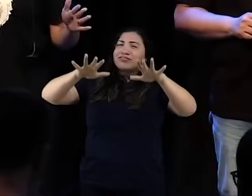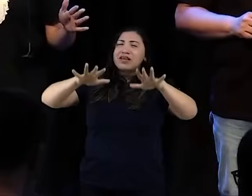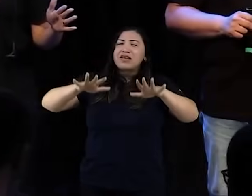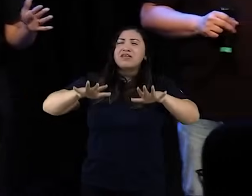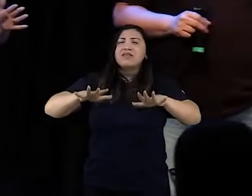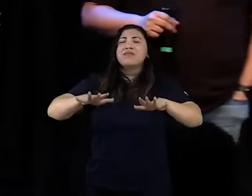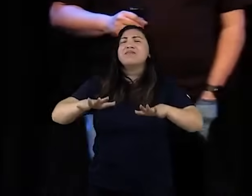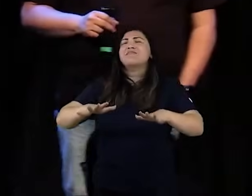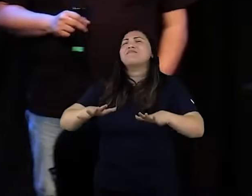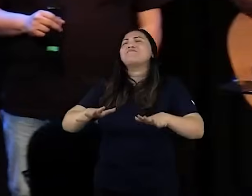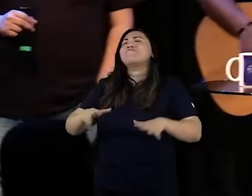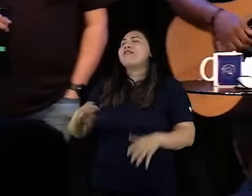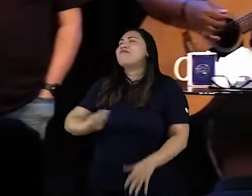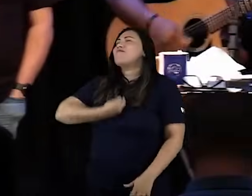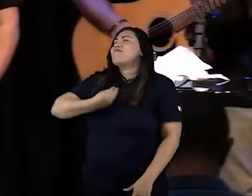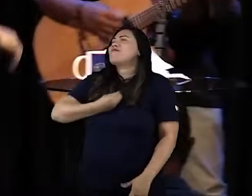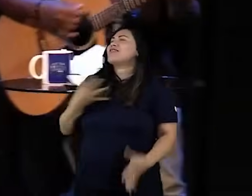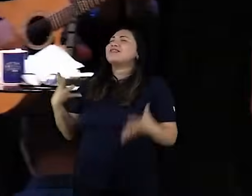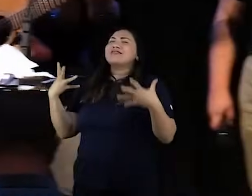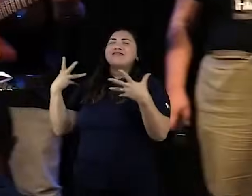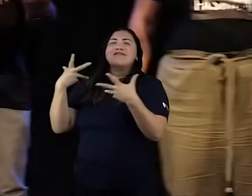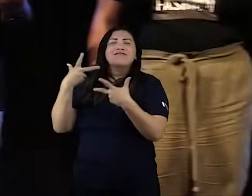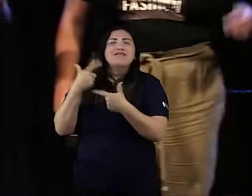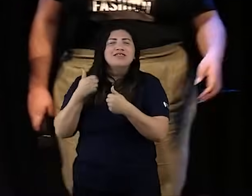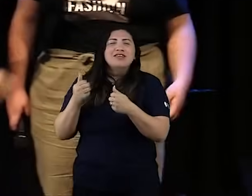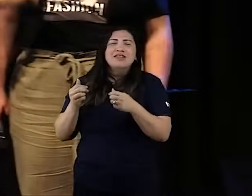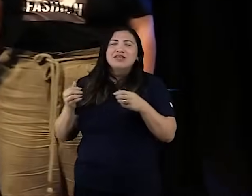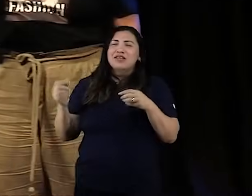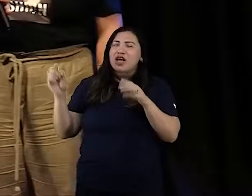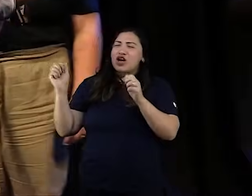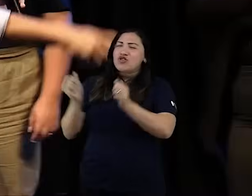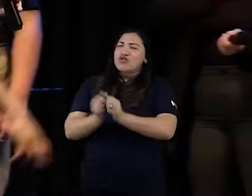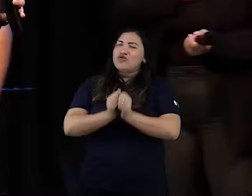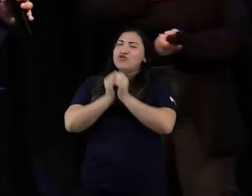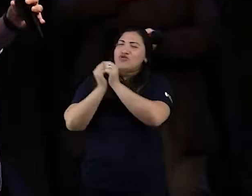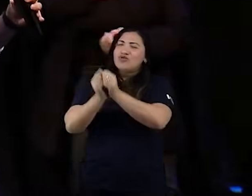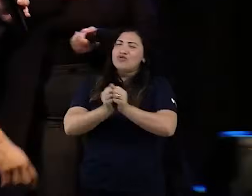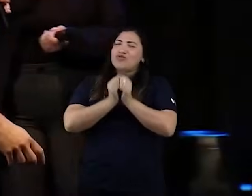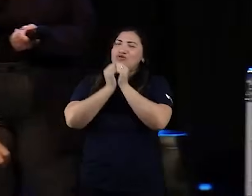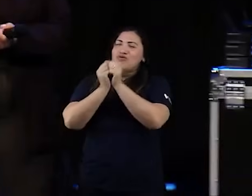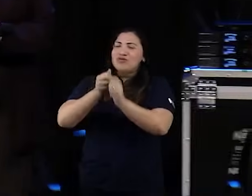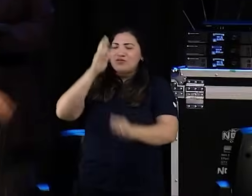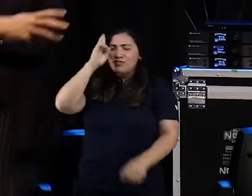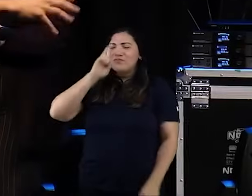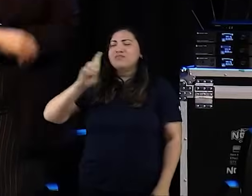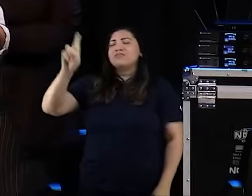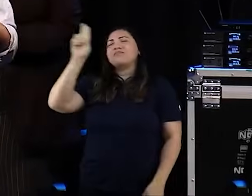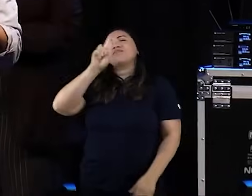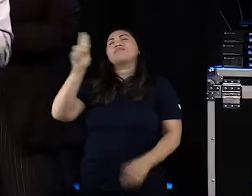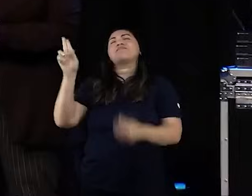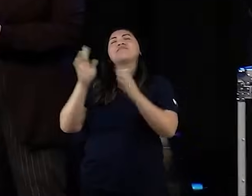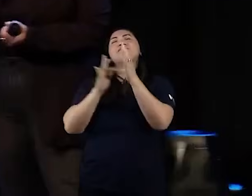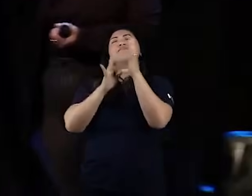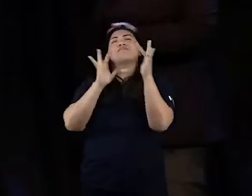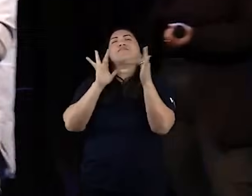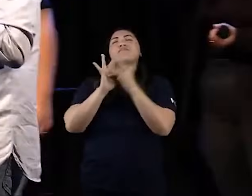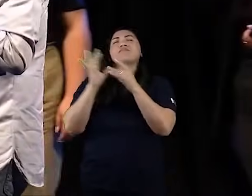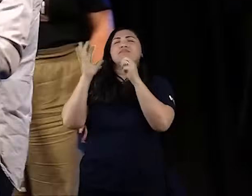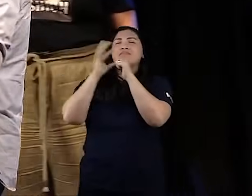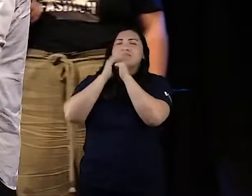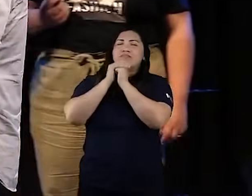vida linda Caminhando com o senhor em nome de Jesus hoje amém